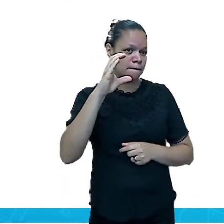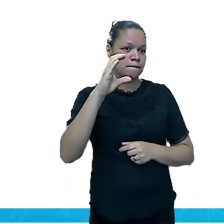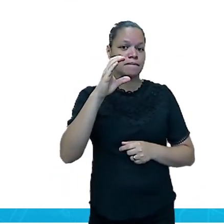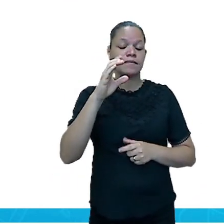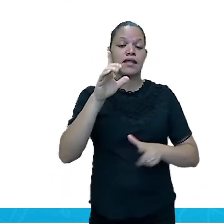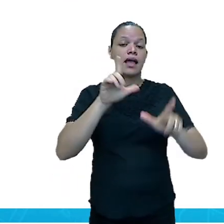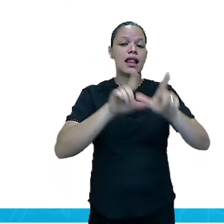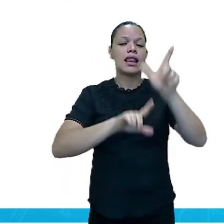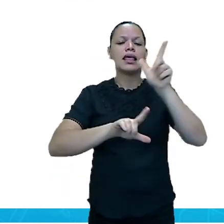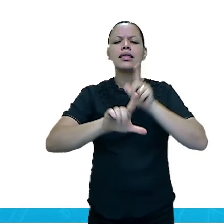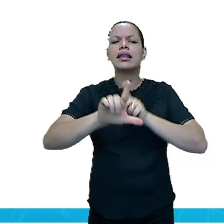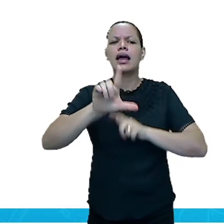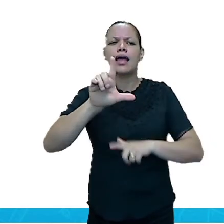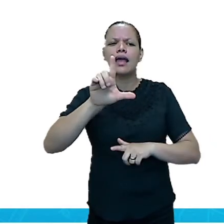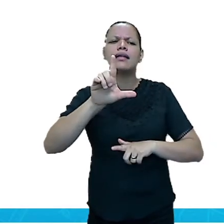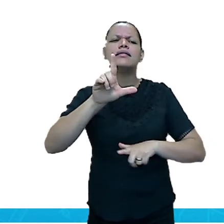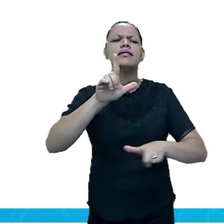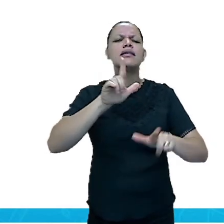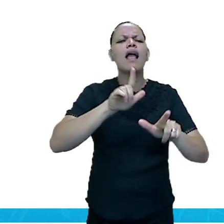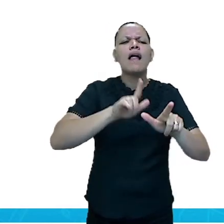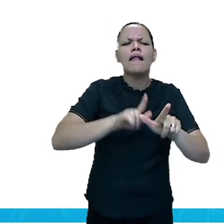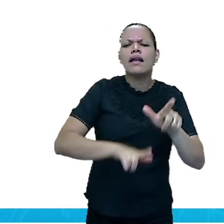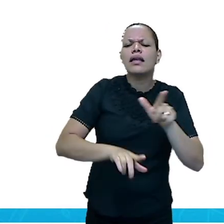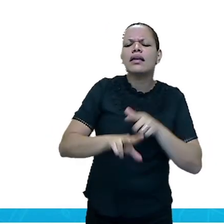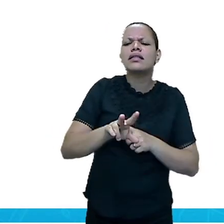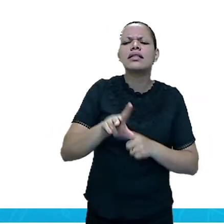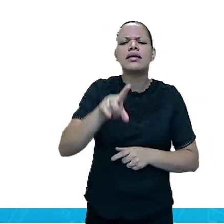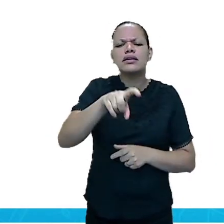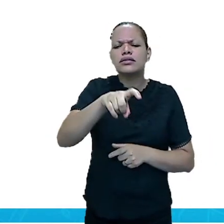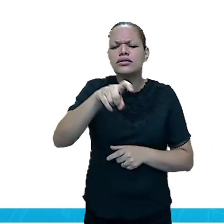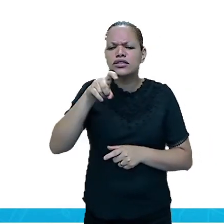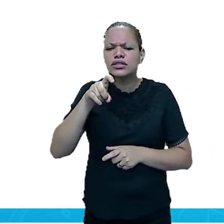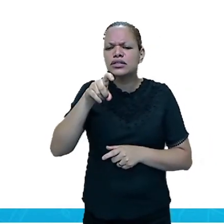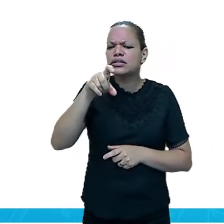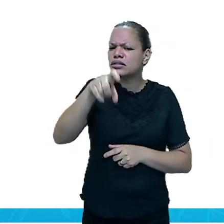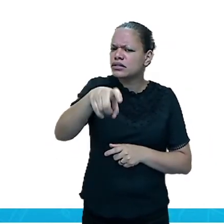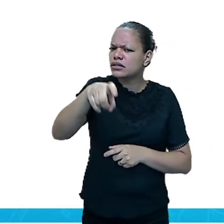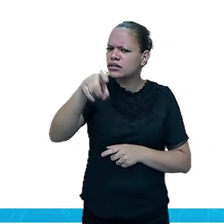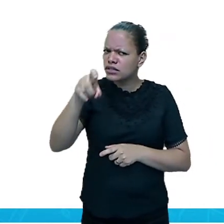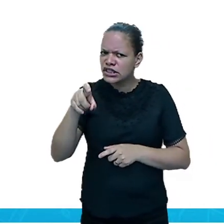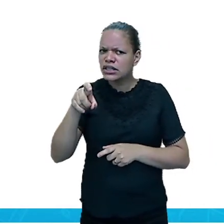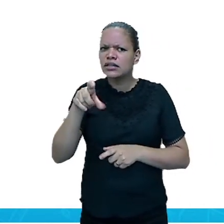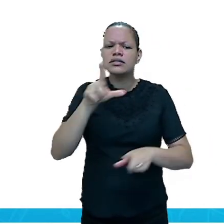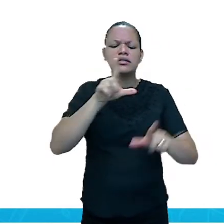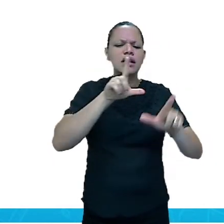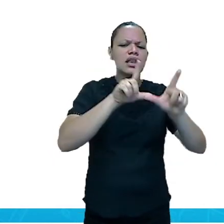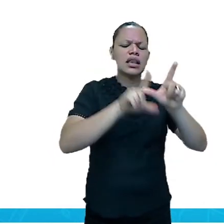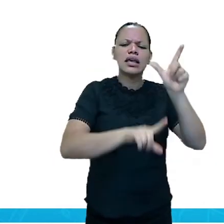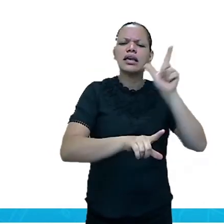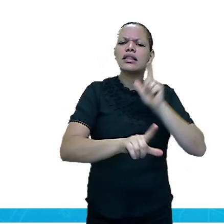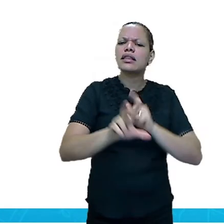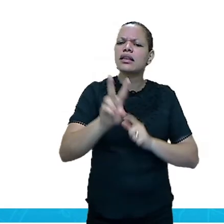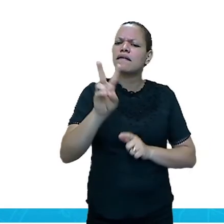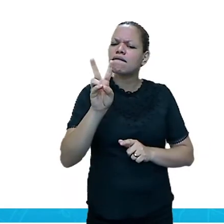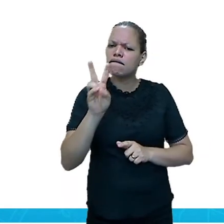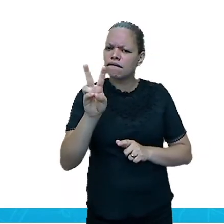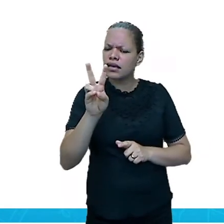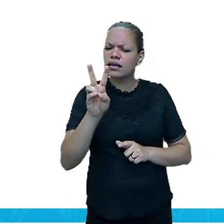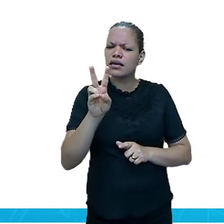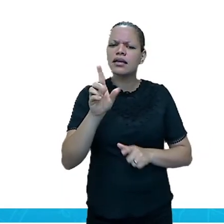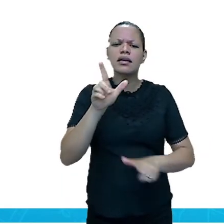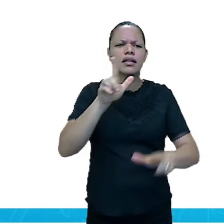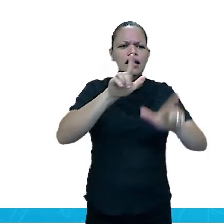a letra L é o 50, as duas letras X é o 20, a letra V é